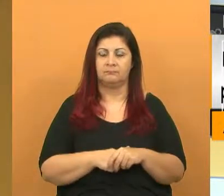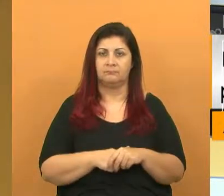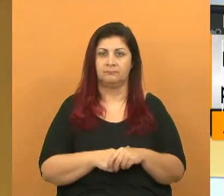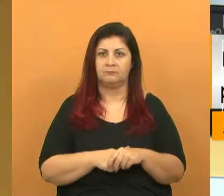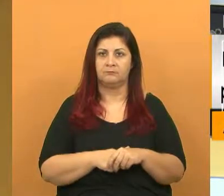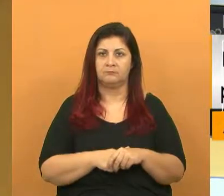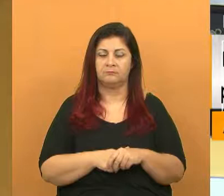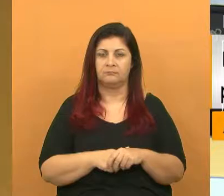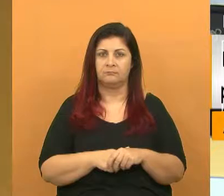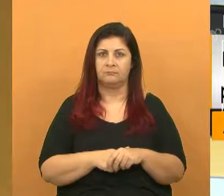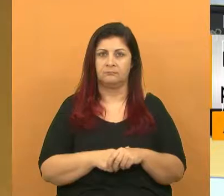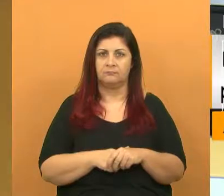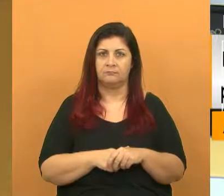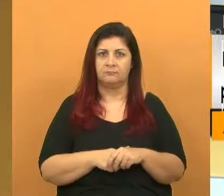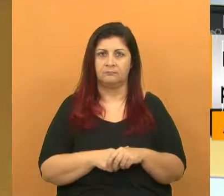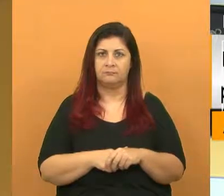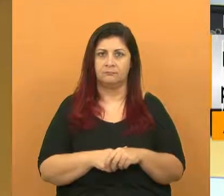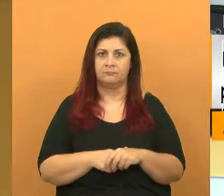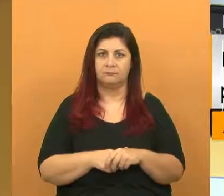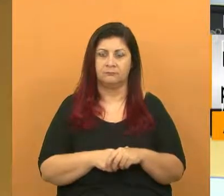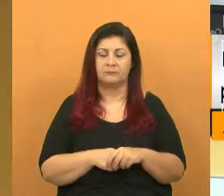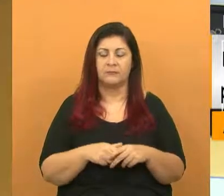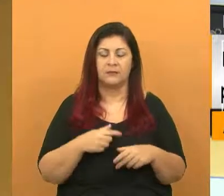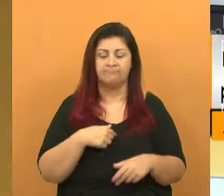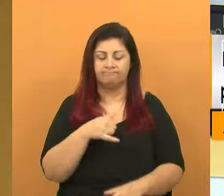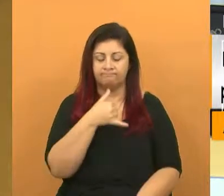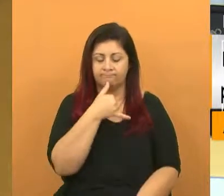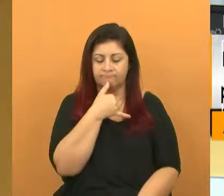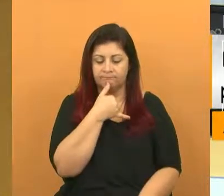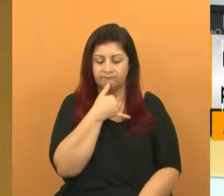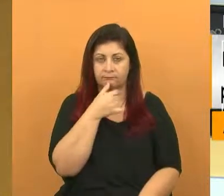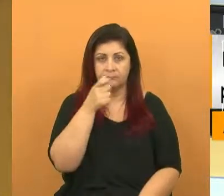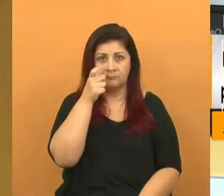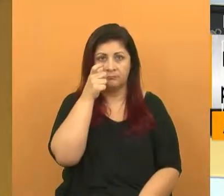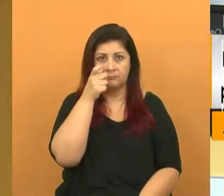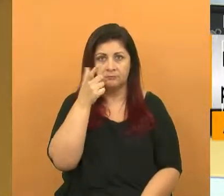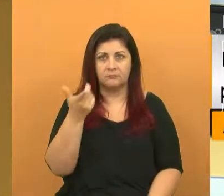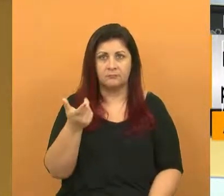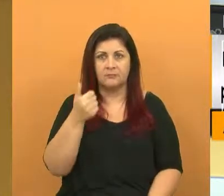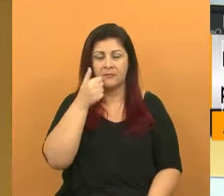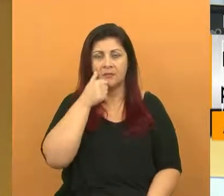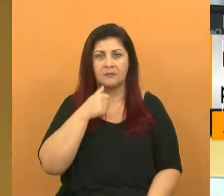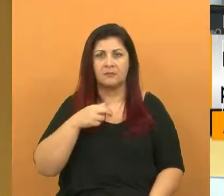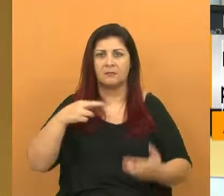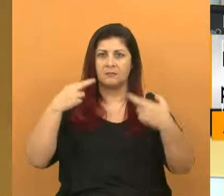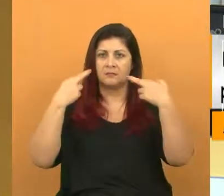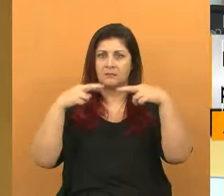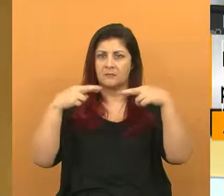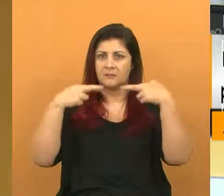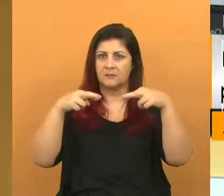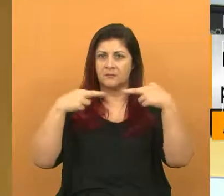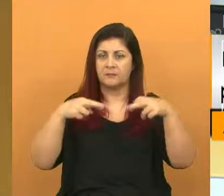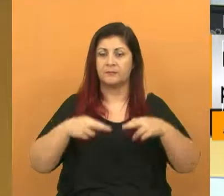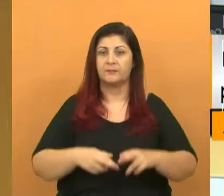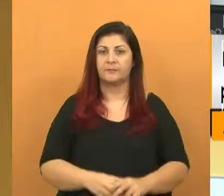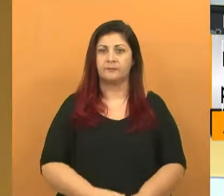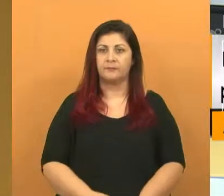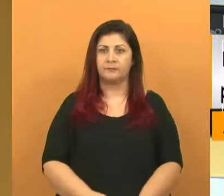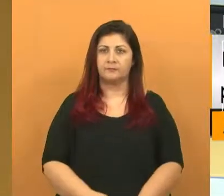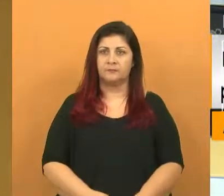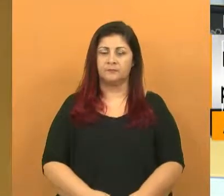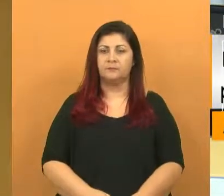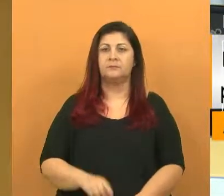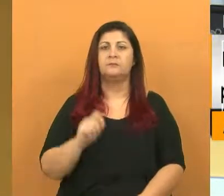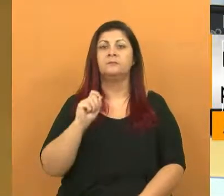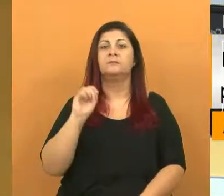E aí, eu fico triste de ver as mulheres me reclamar nessa semana, para mim, o que